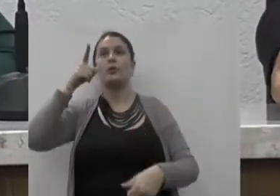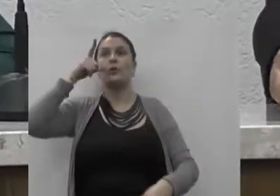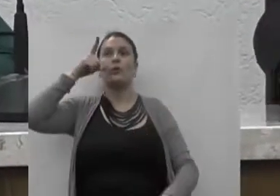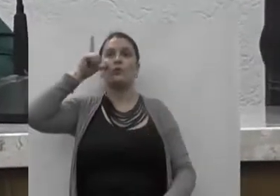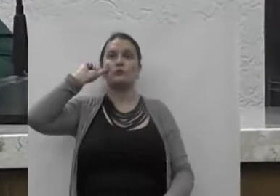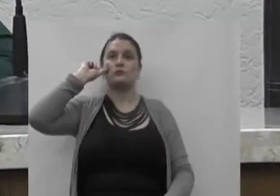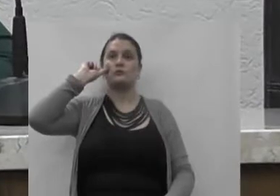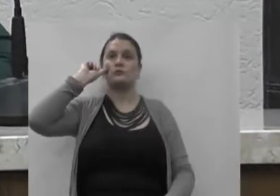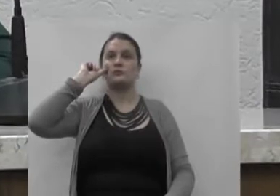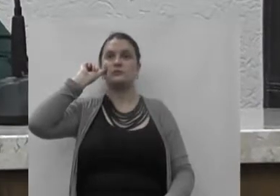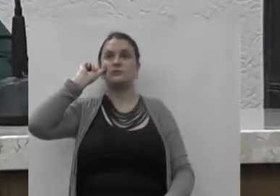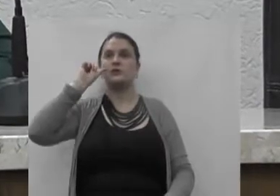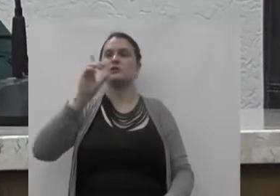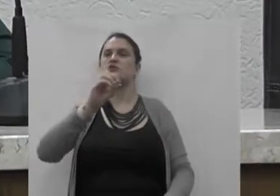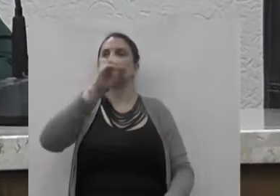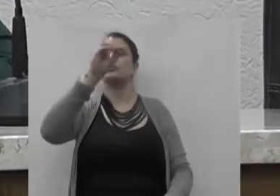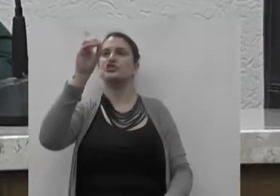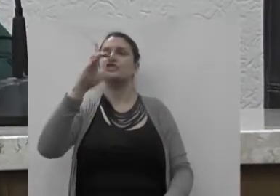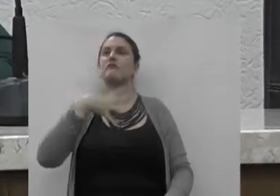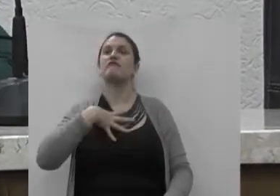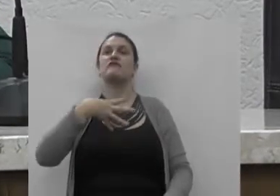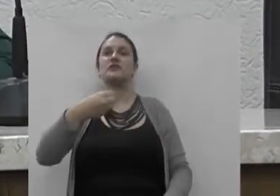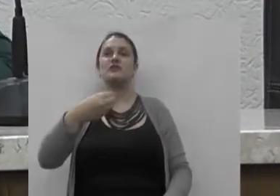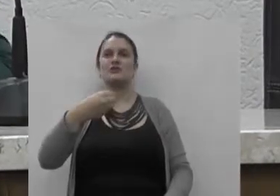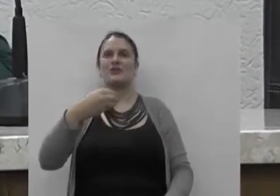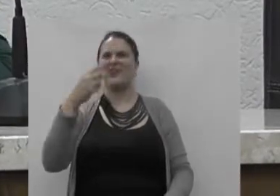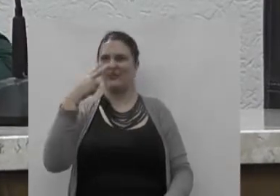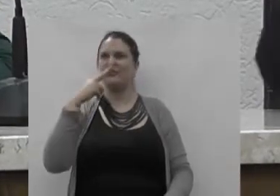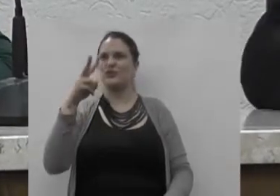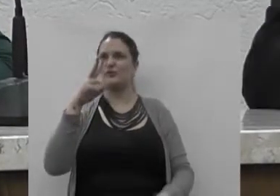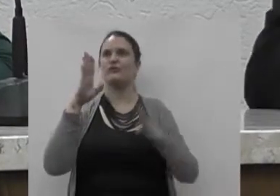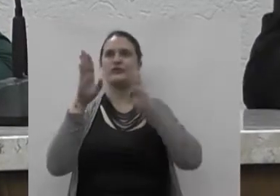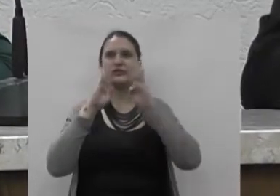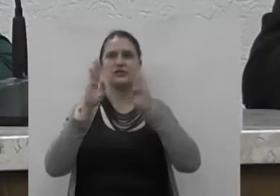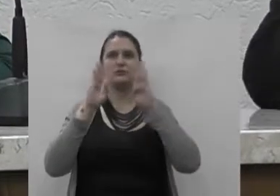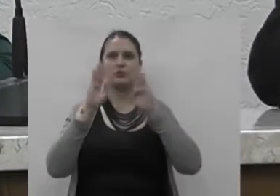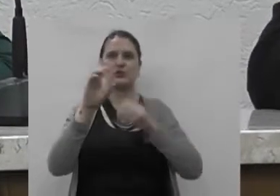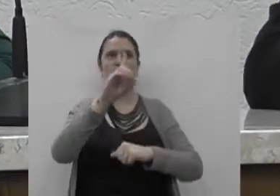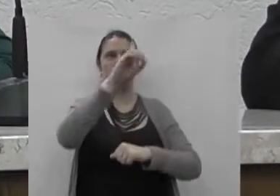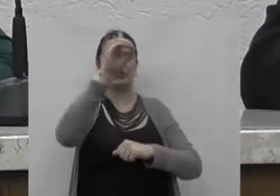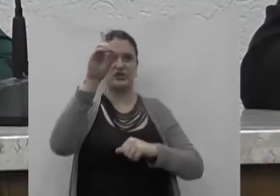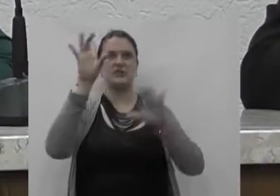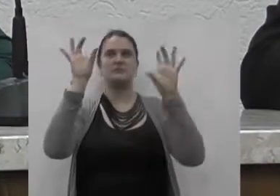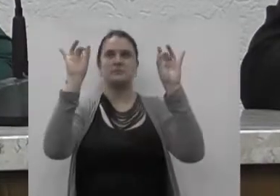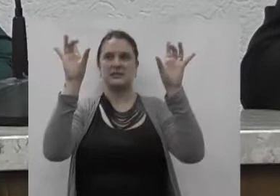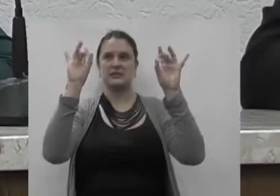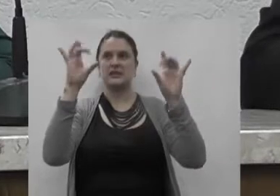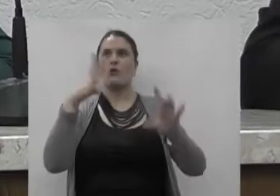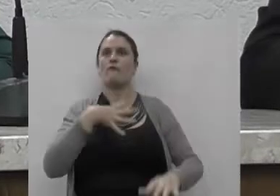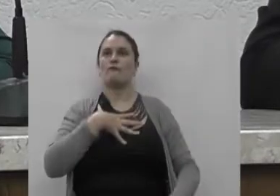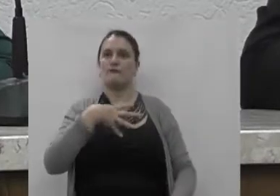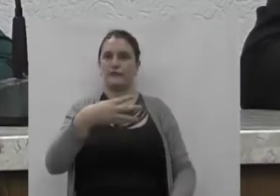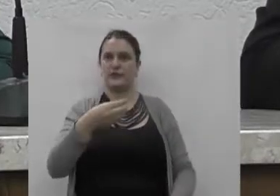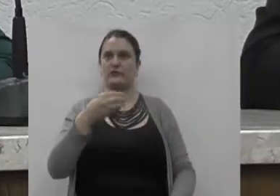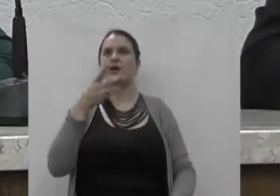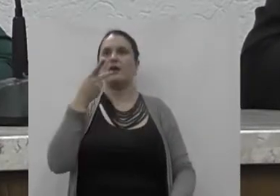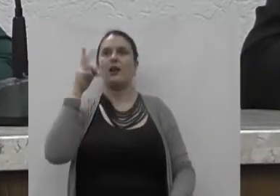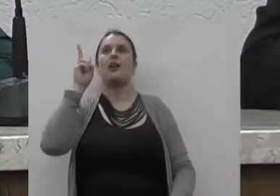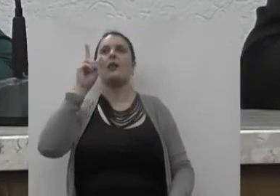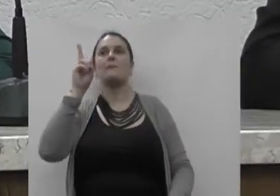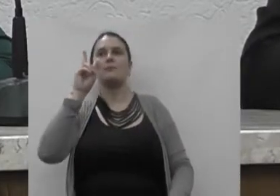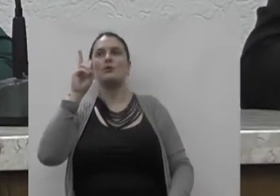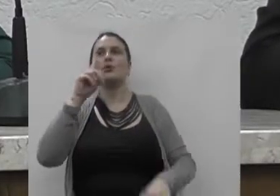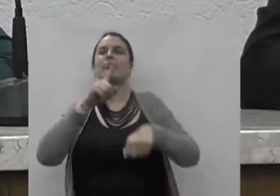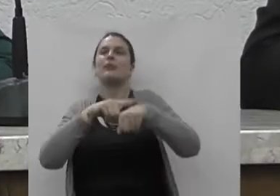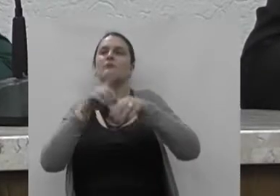Ontem foi o Dia dos Filhos, né? E eu acabei lembrando agora desse momento tão especial